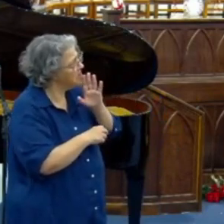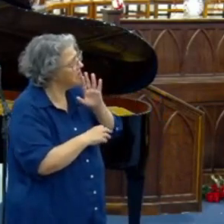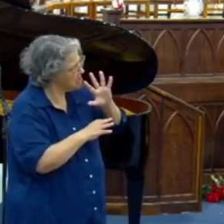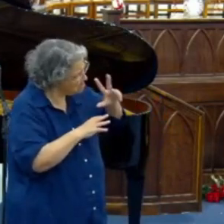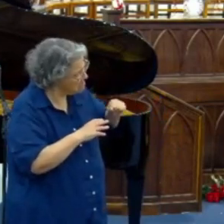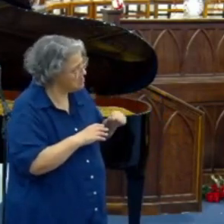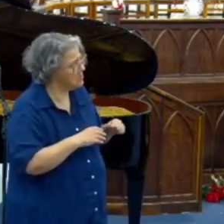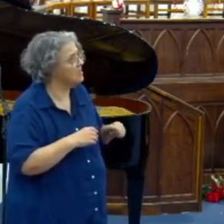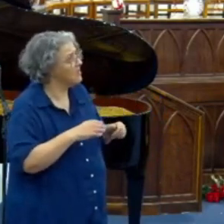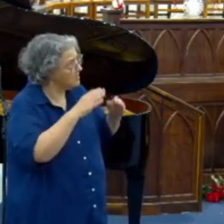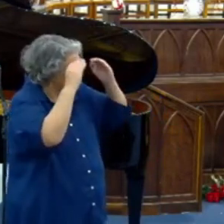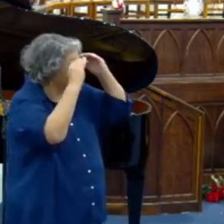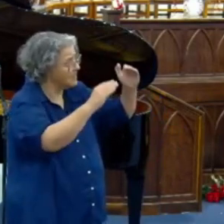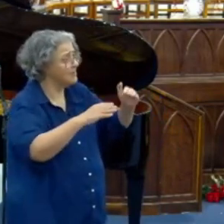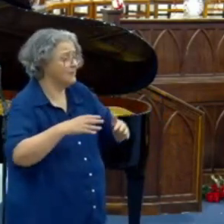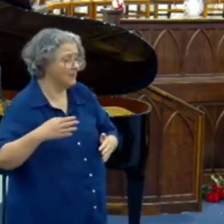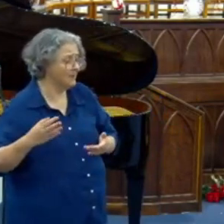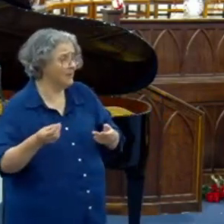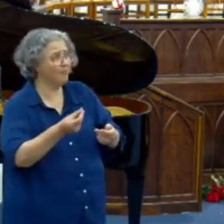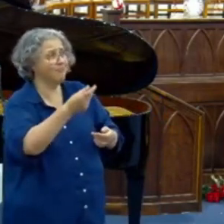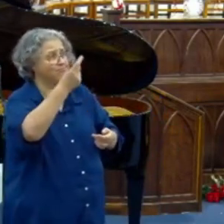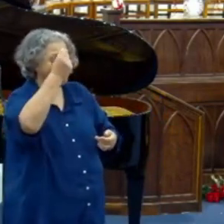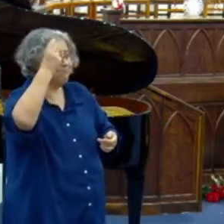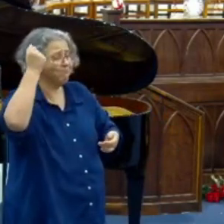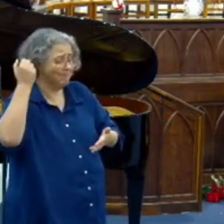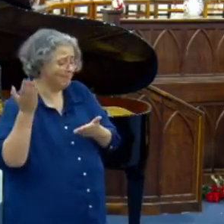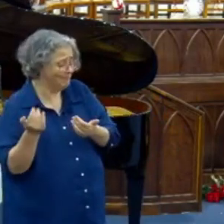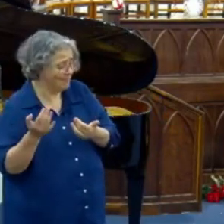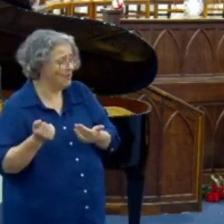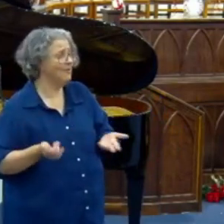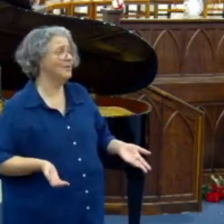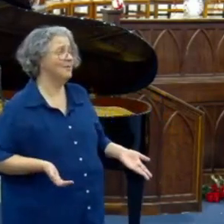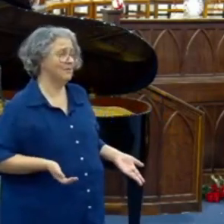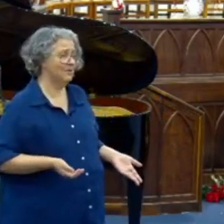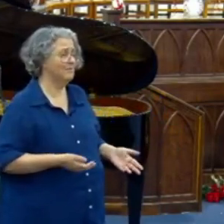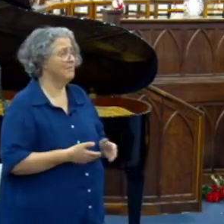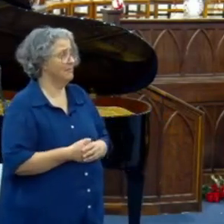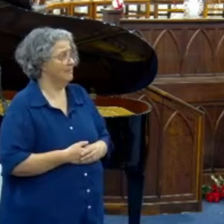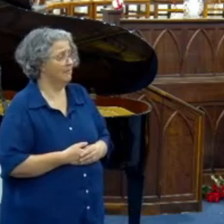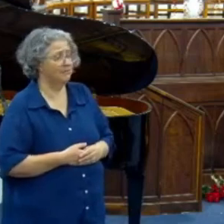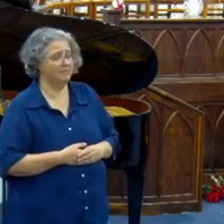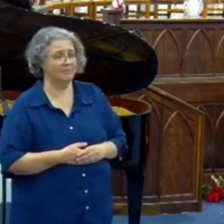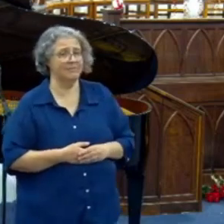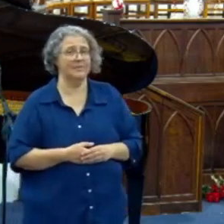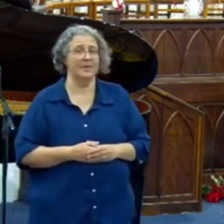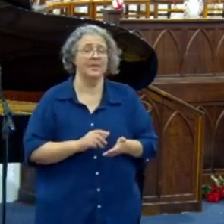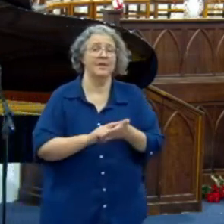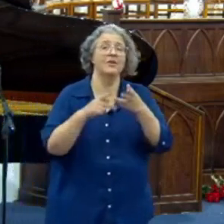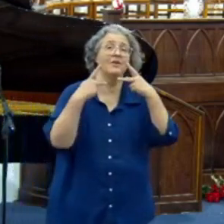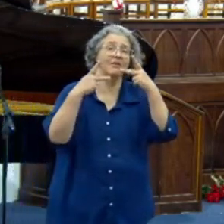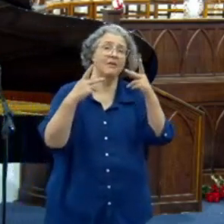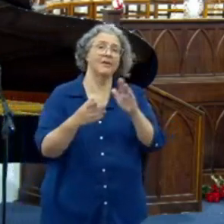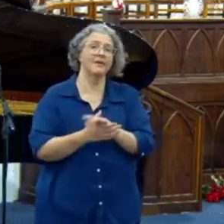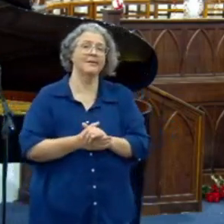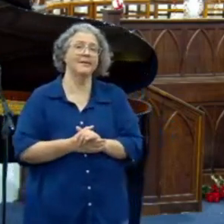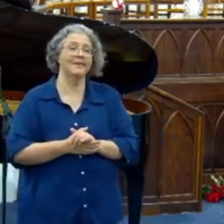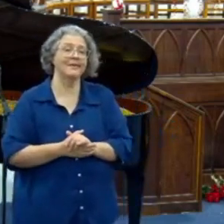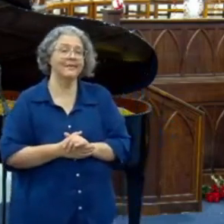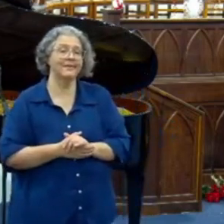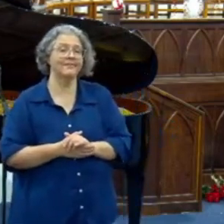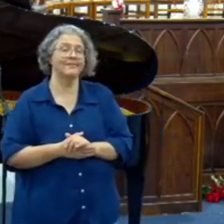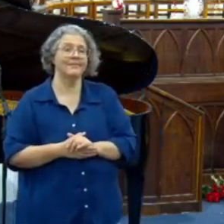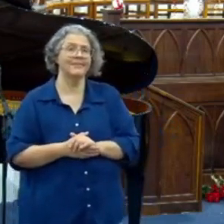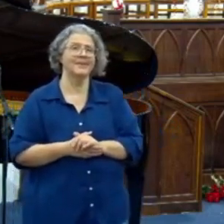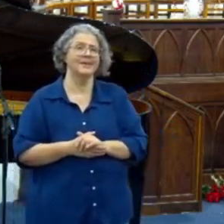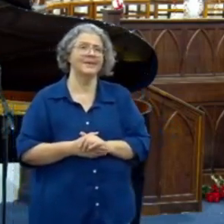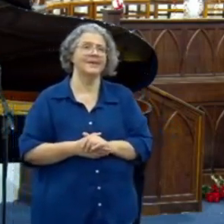obedecido desde a minha juventude. E eu chamo essa passagem de: será que não vale